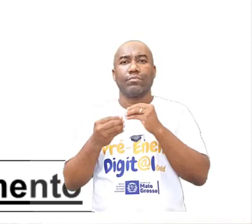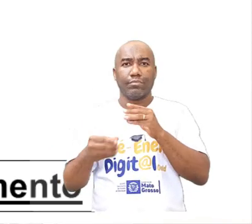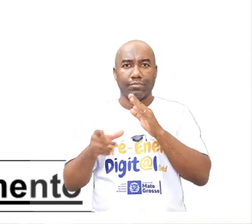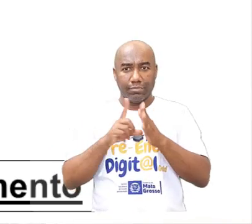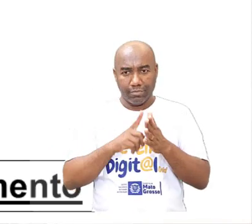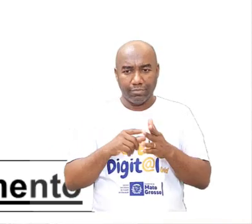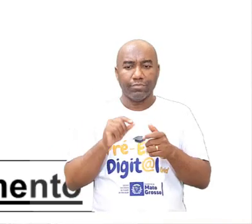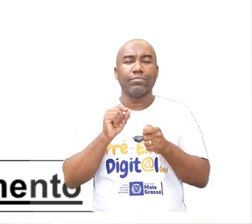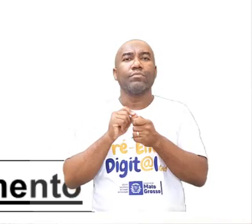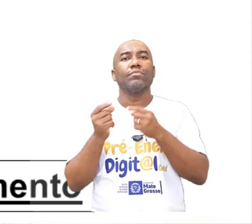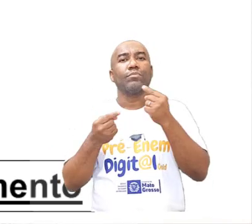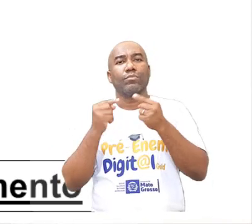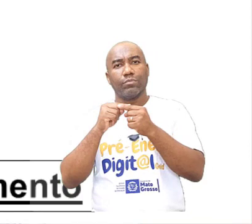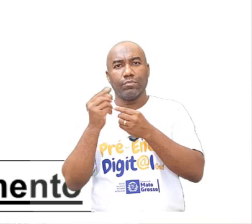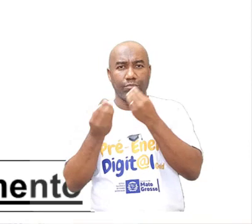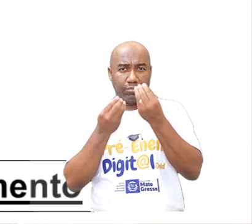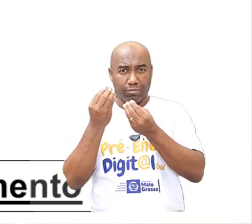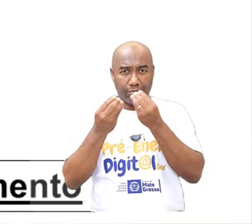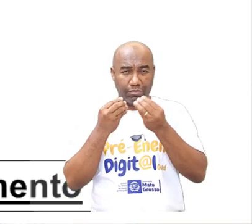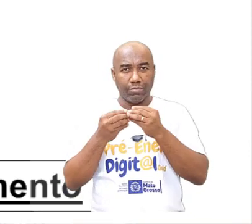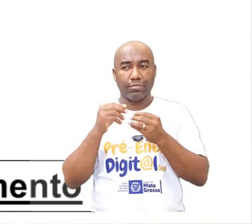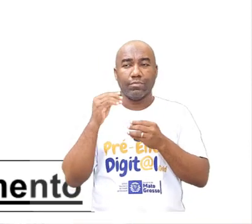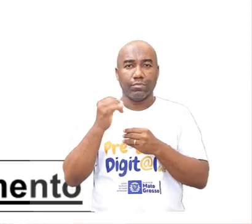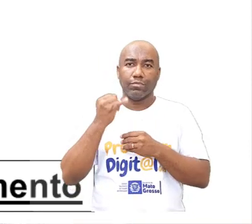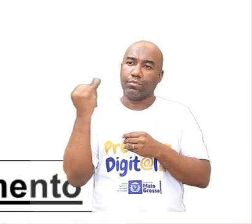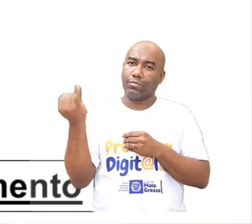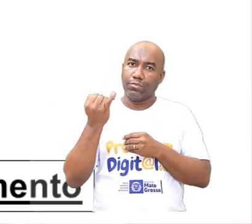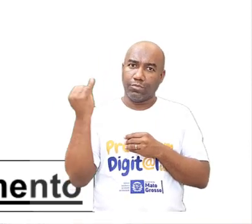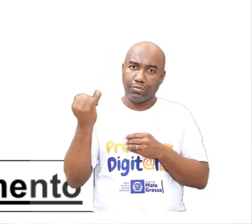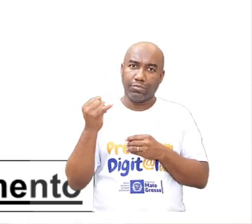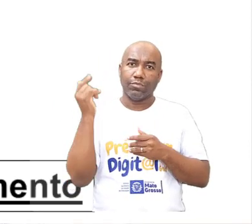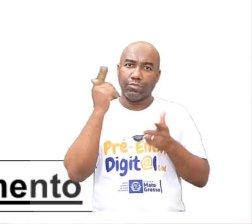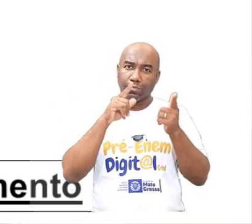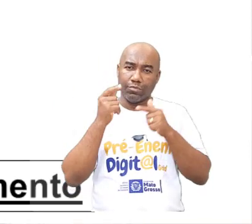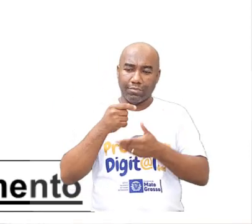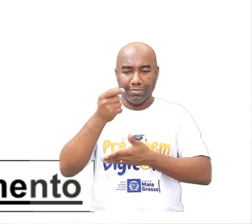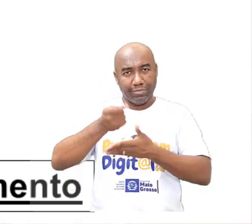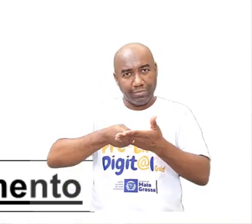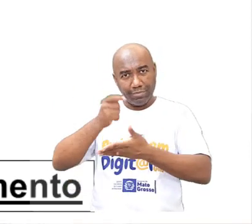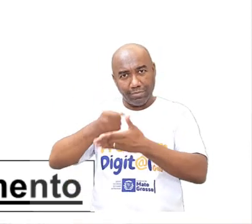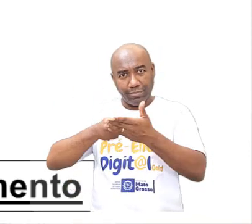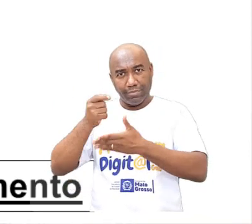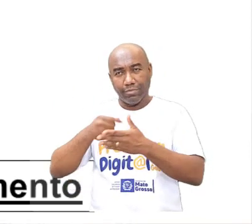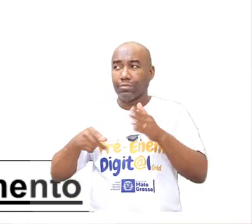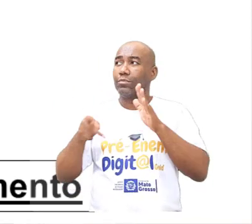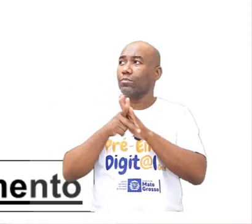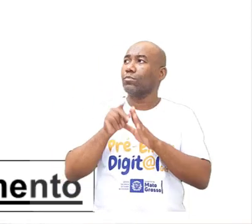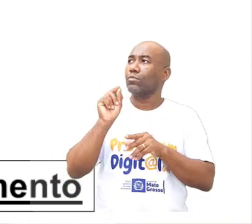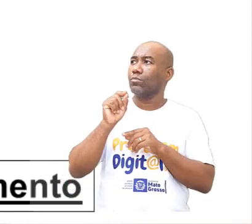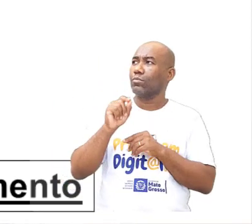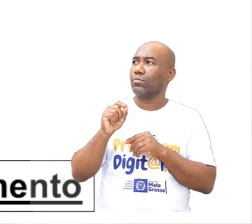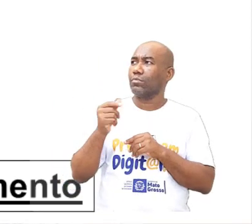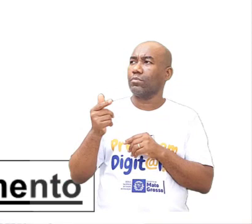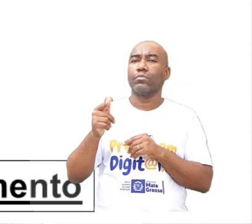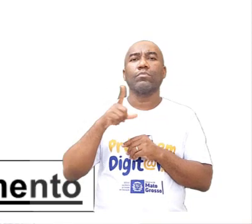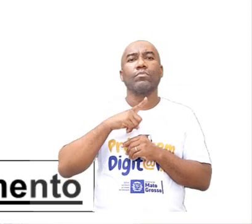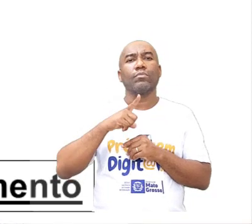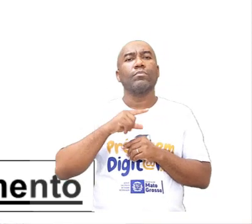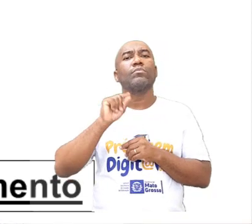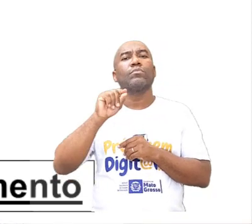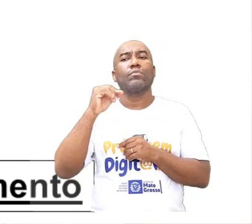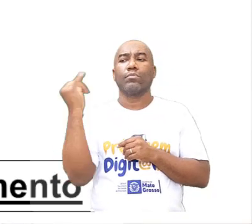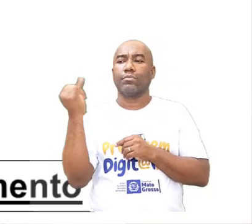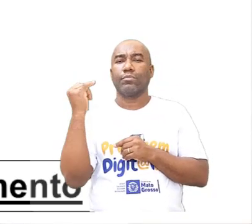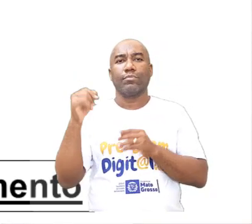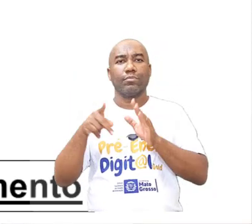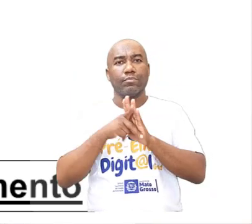coesão. Portanto, urge, urge é de urgência, tá? Urge ao governo federal, aliado às